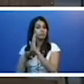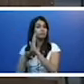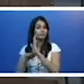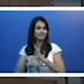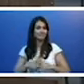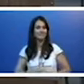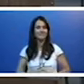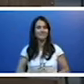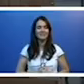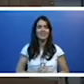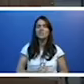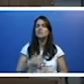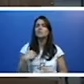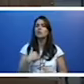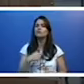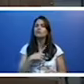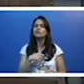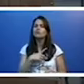Se eu tivesse